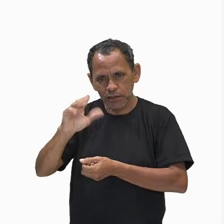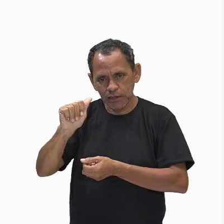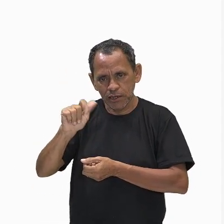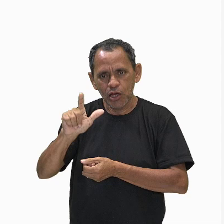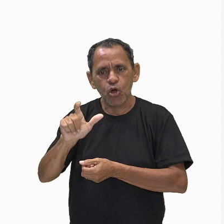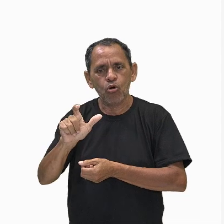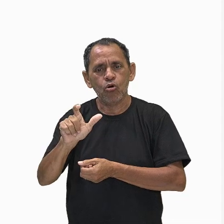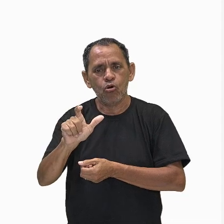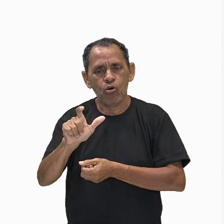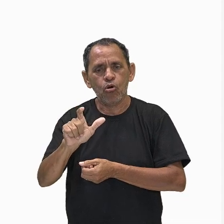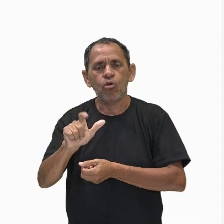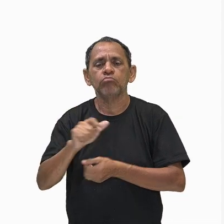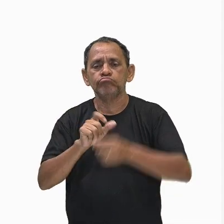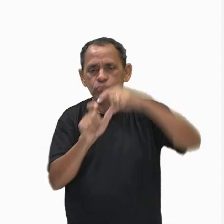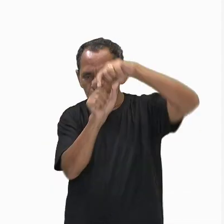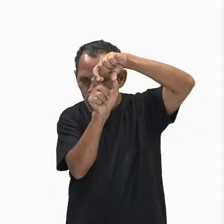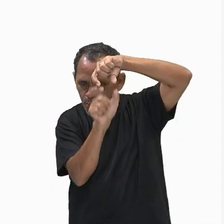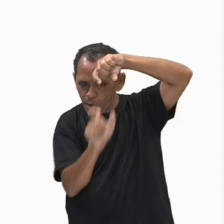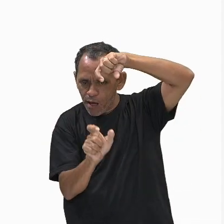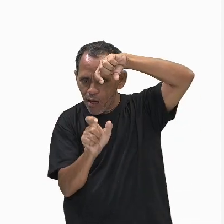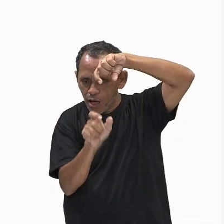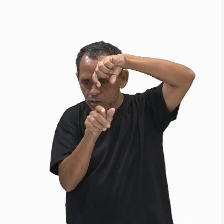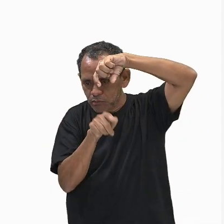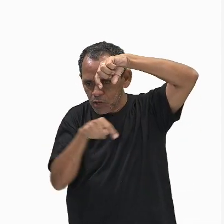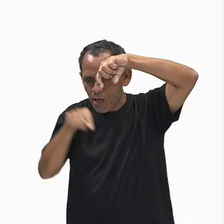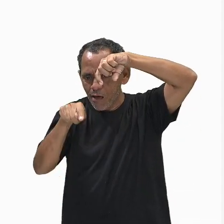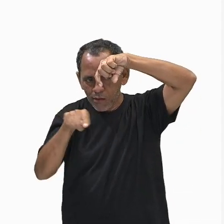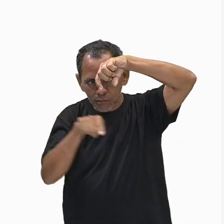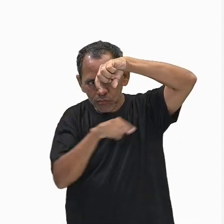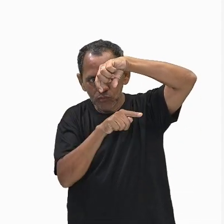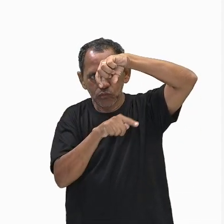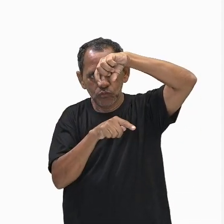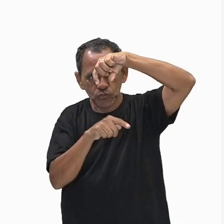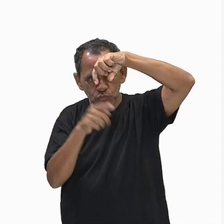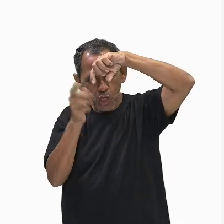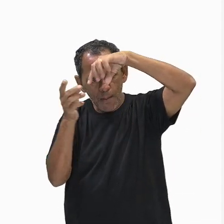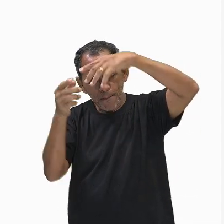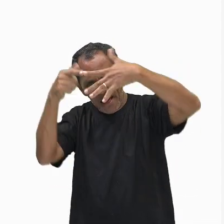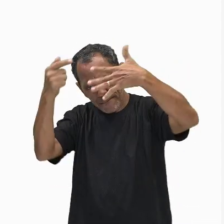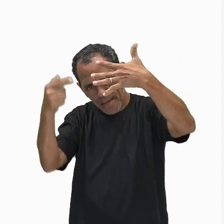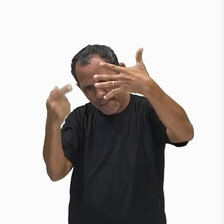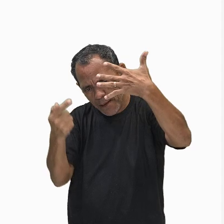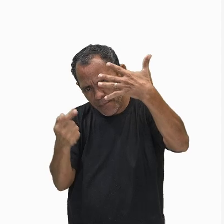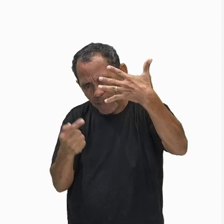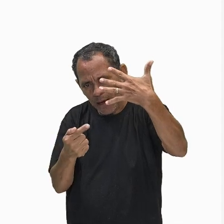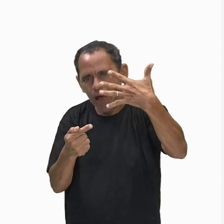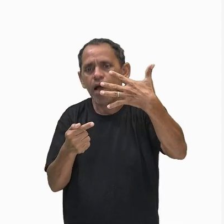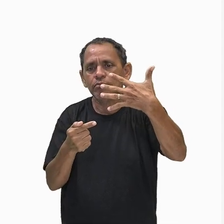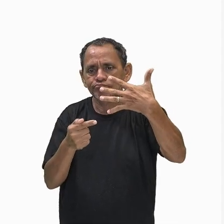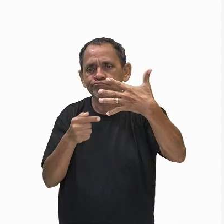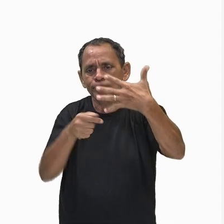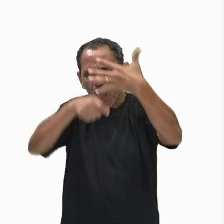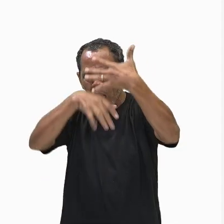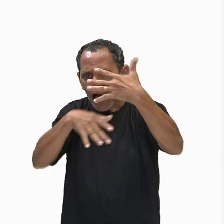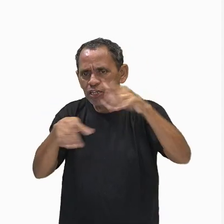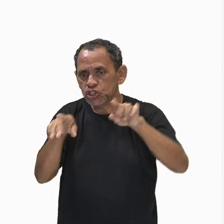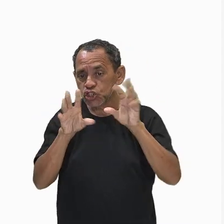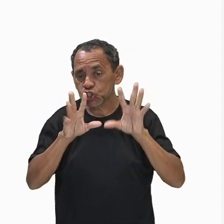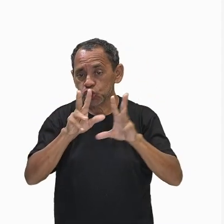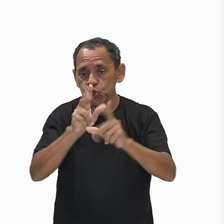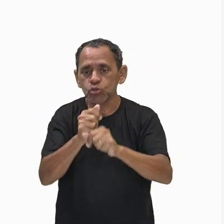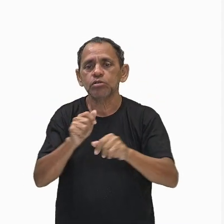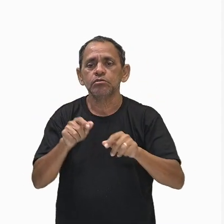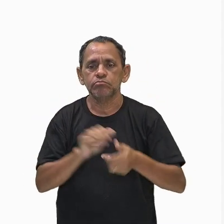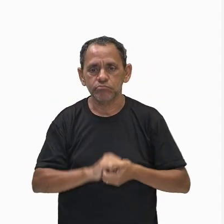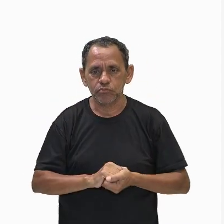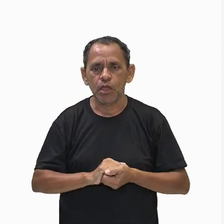região sacral, caudal, raiz dorsal e ventral. Então, todas estas, elas